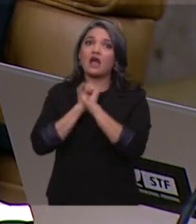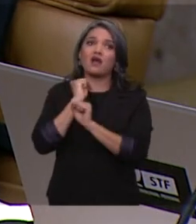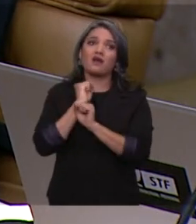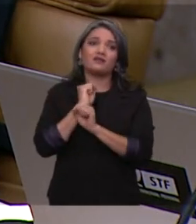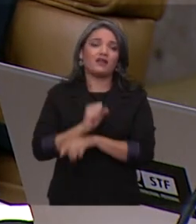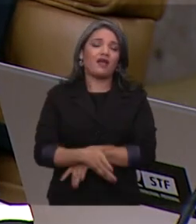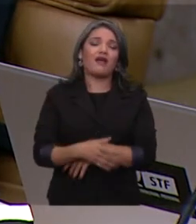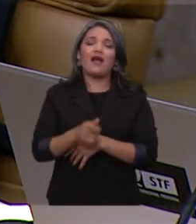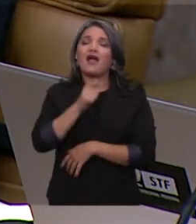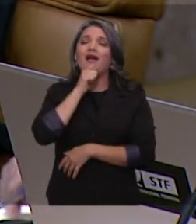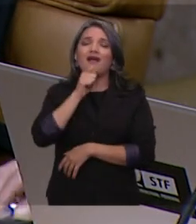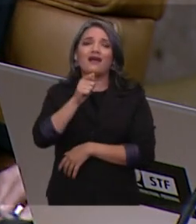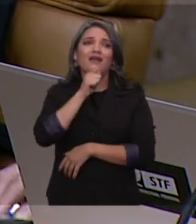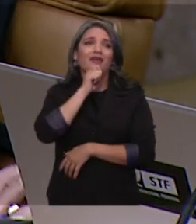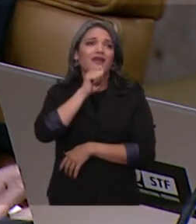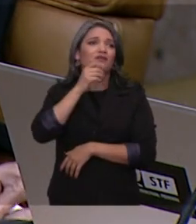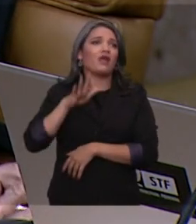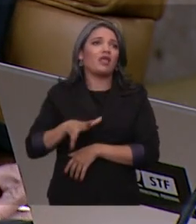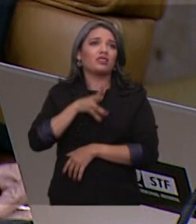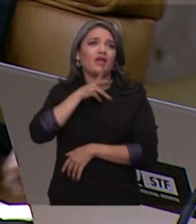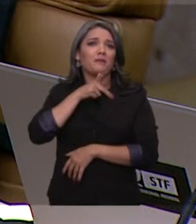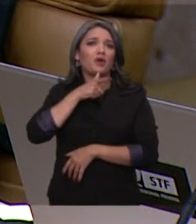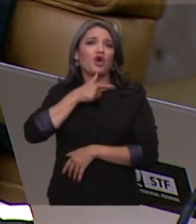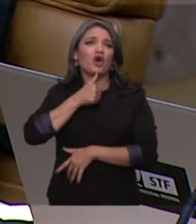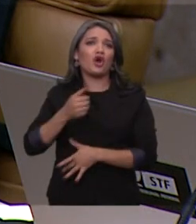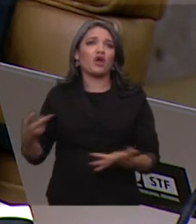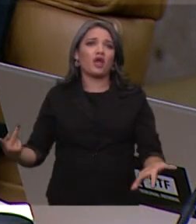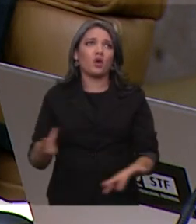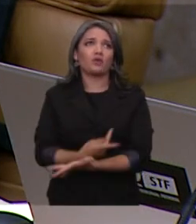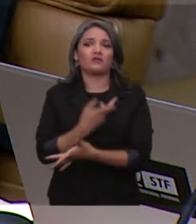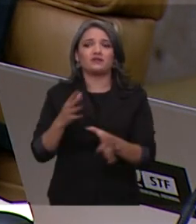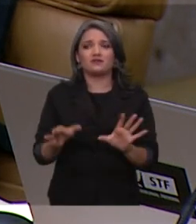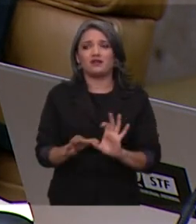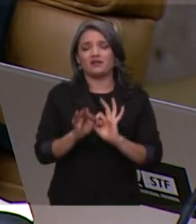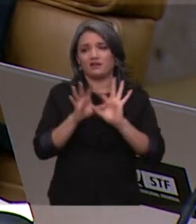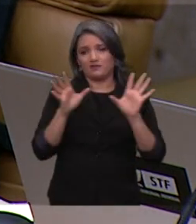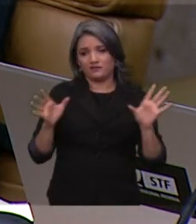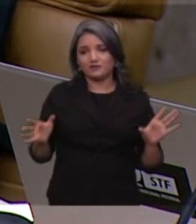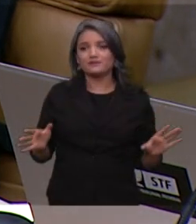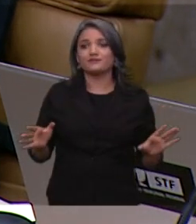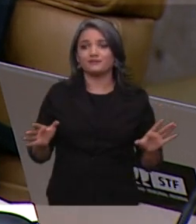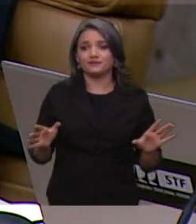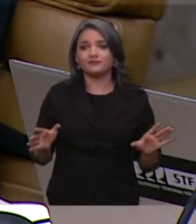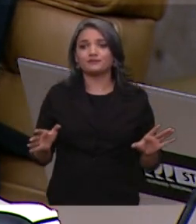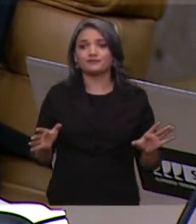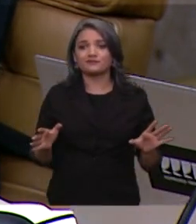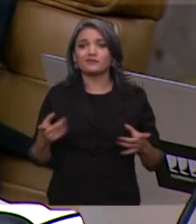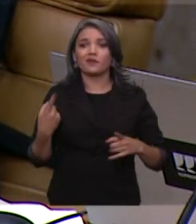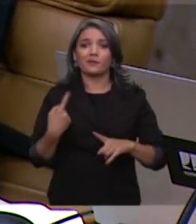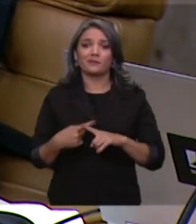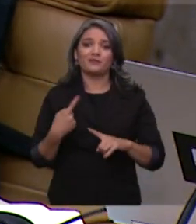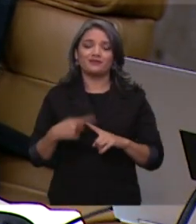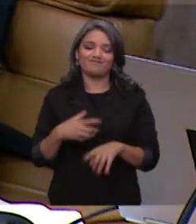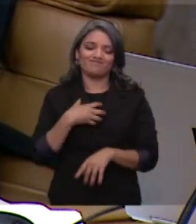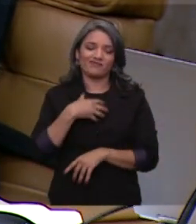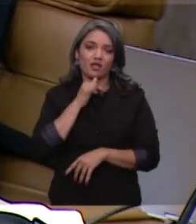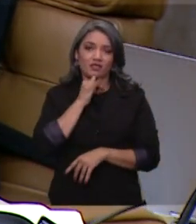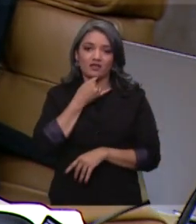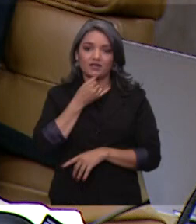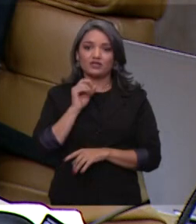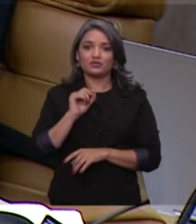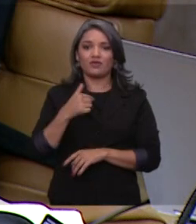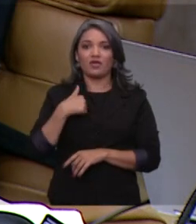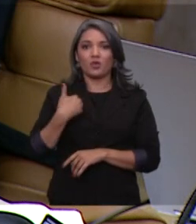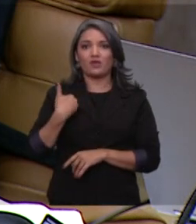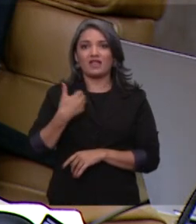qualquer libertação, ministro Toffoli, porque é muito tristinho para mim chegar a quase